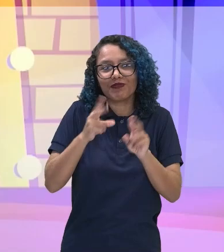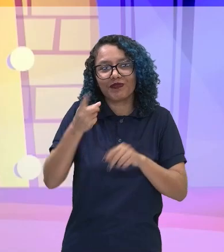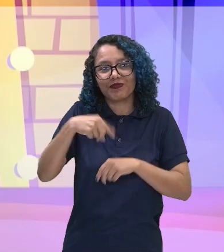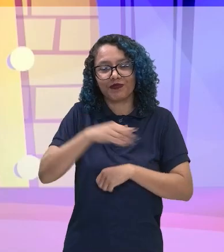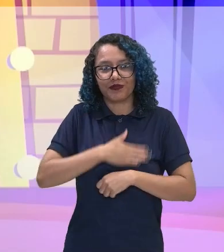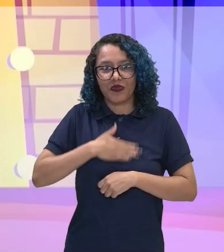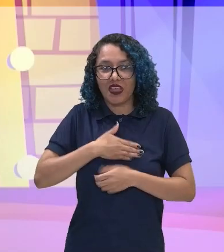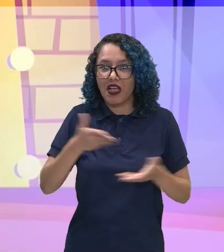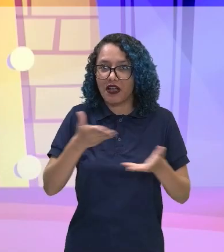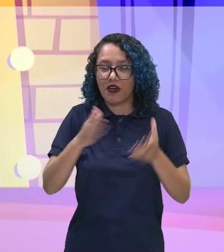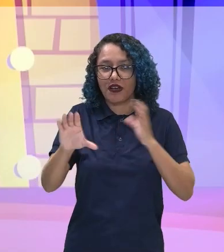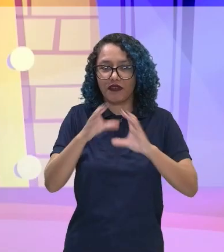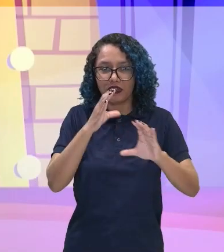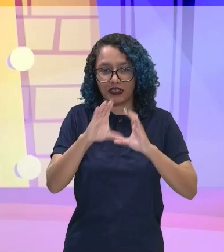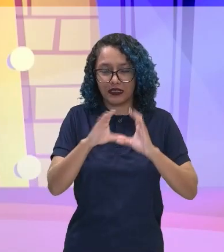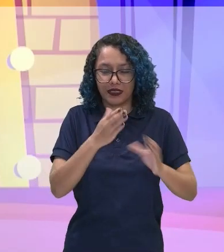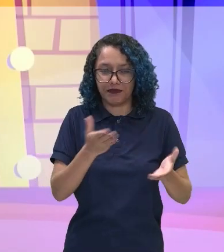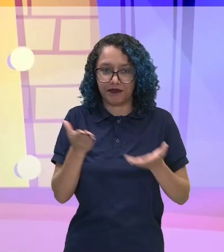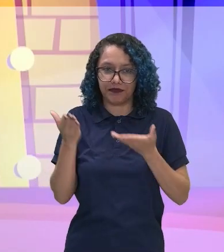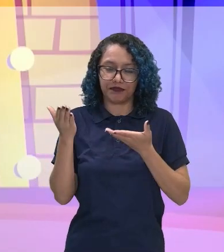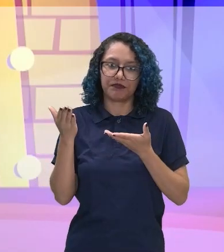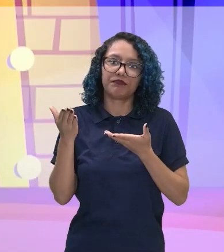gostem, vou cantar ela para vocês.